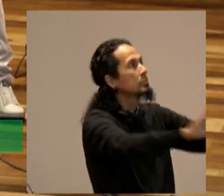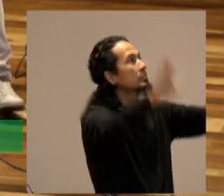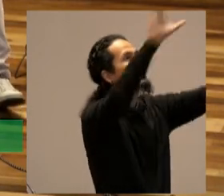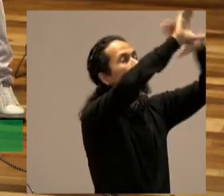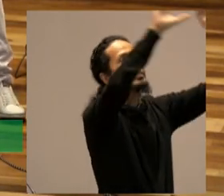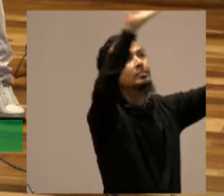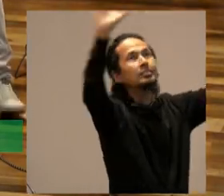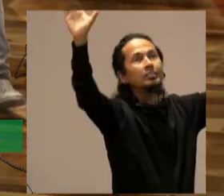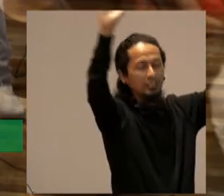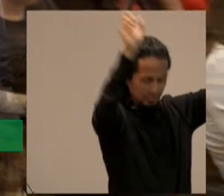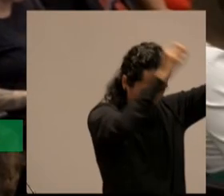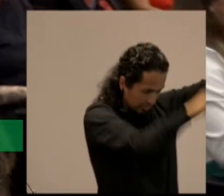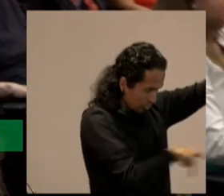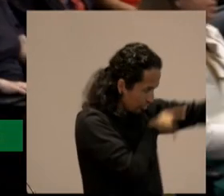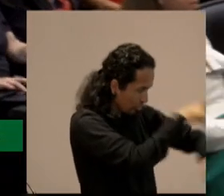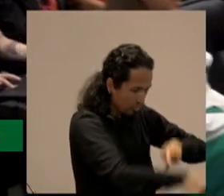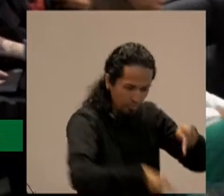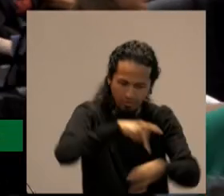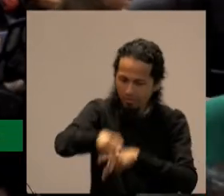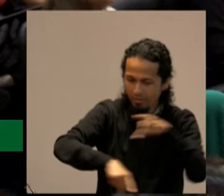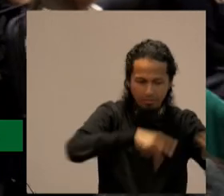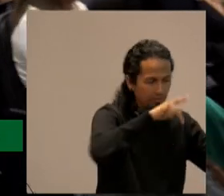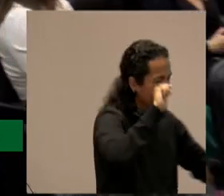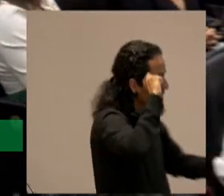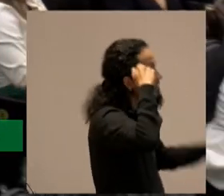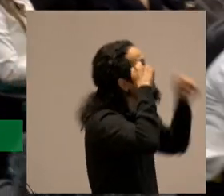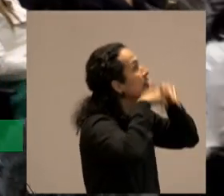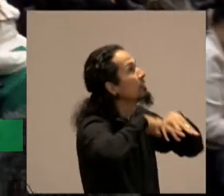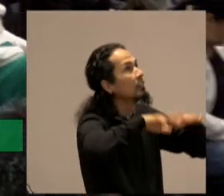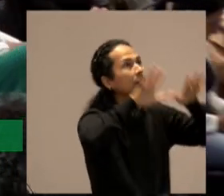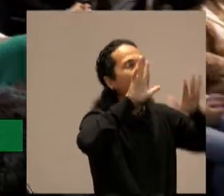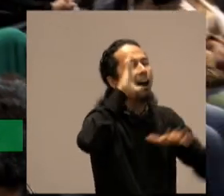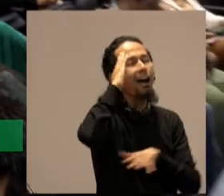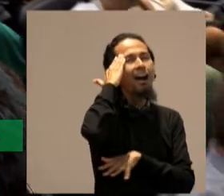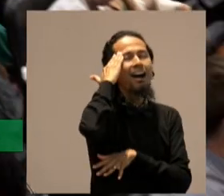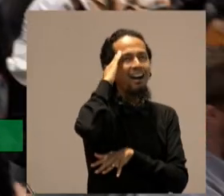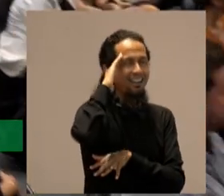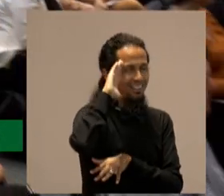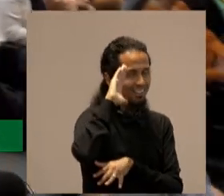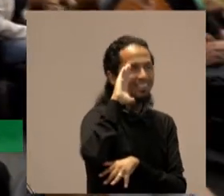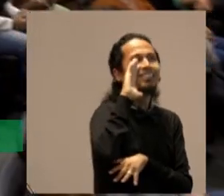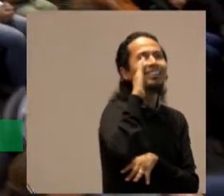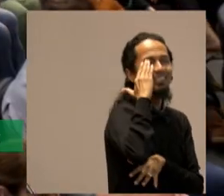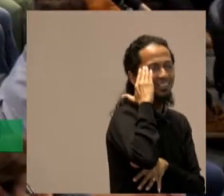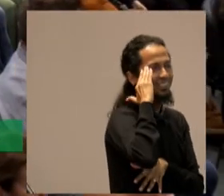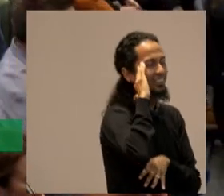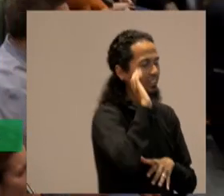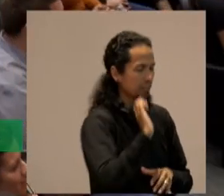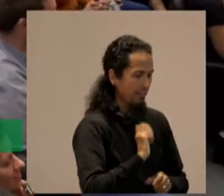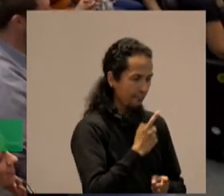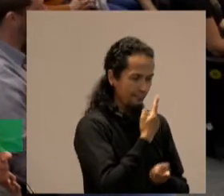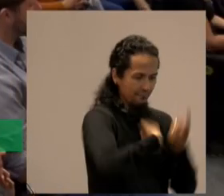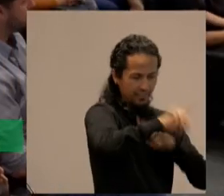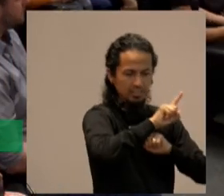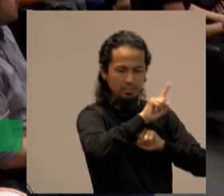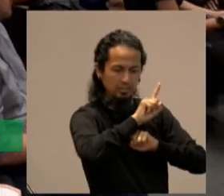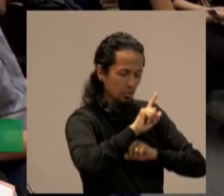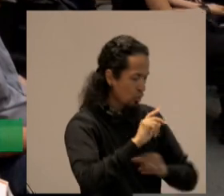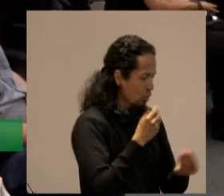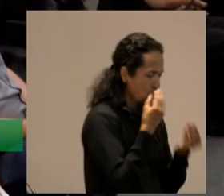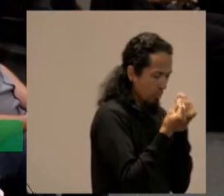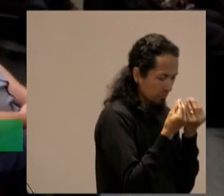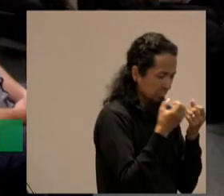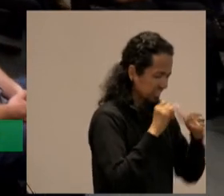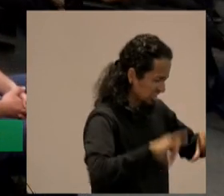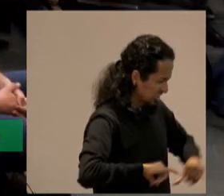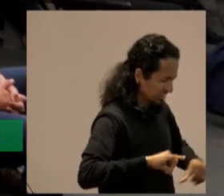negro entendeu que o grande vencedor se ergue além da dor. Quando